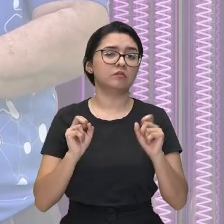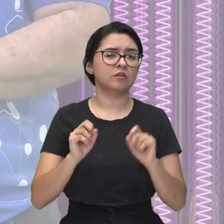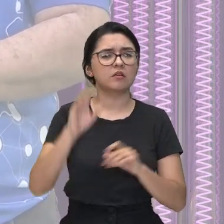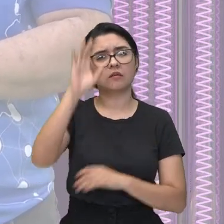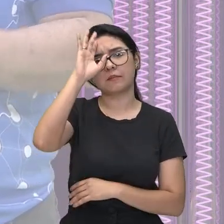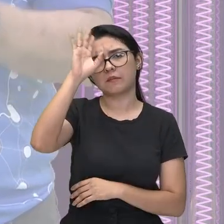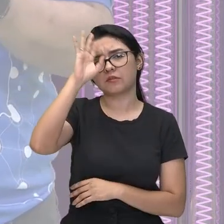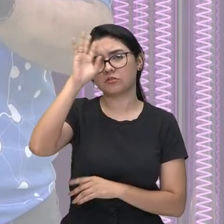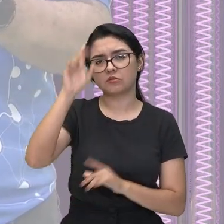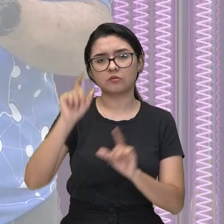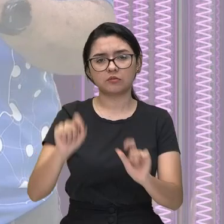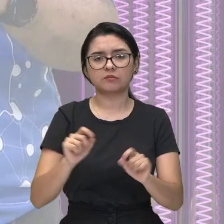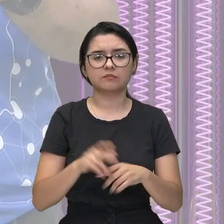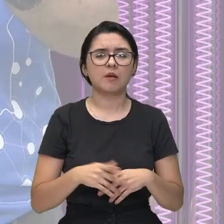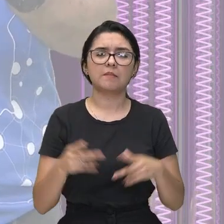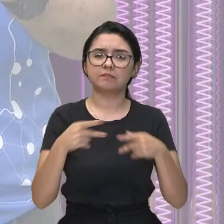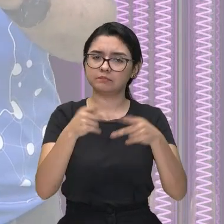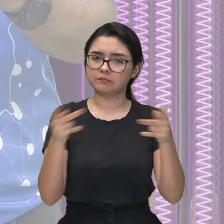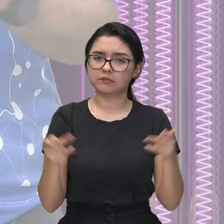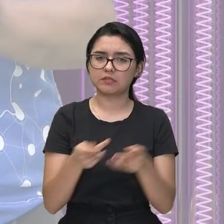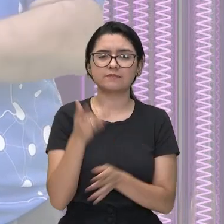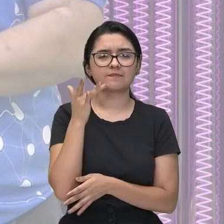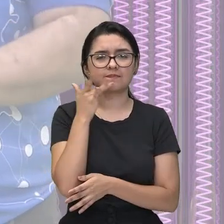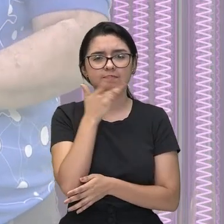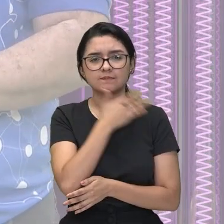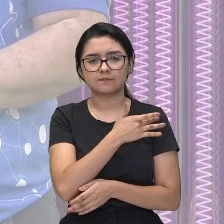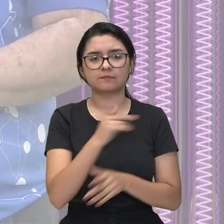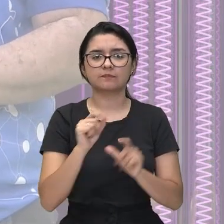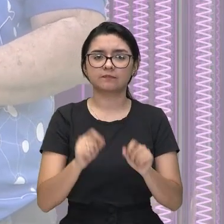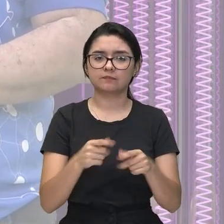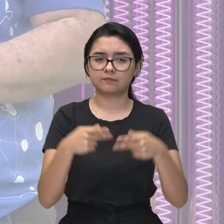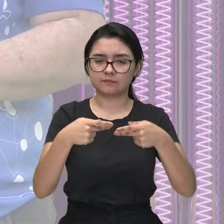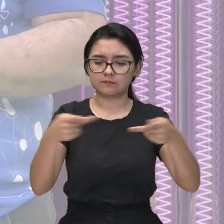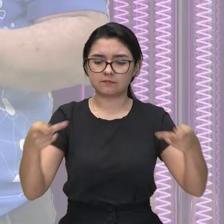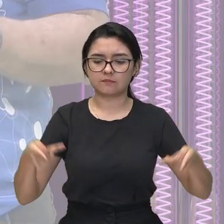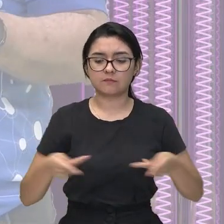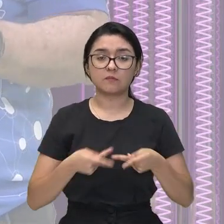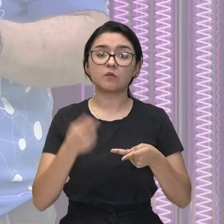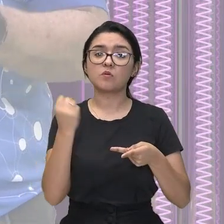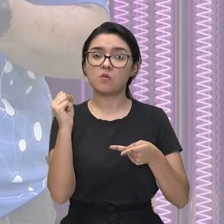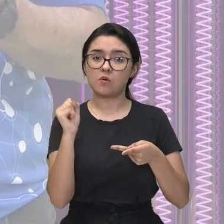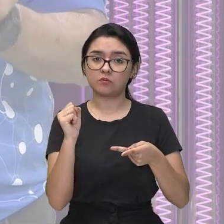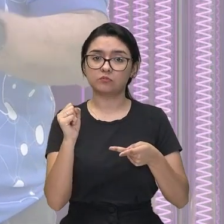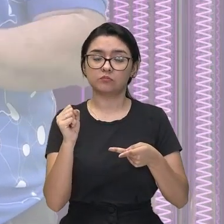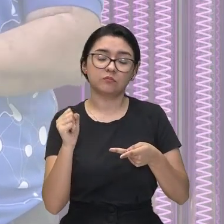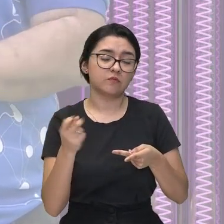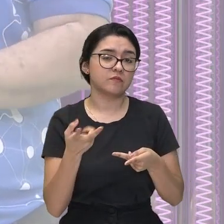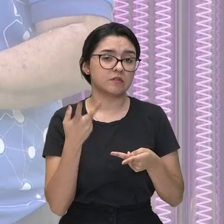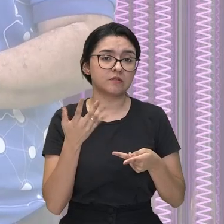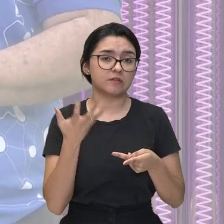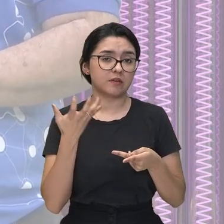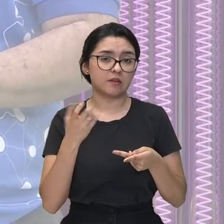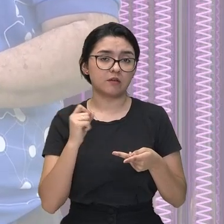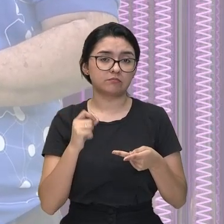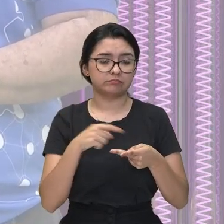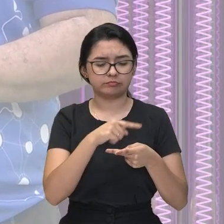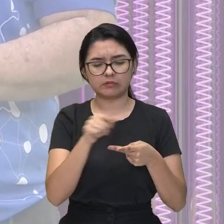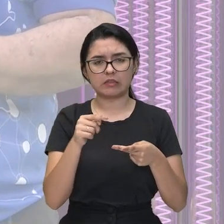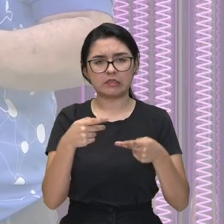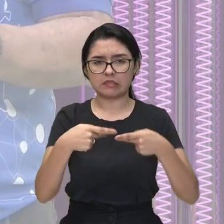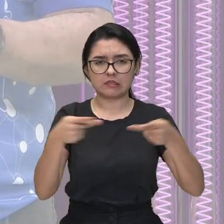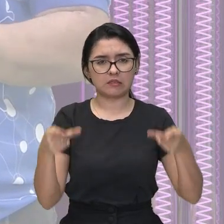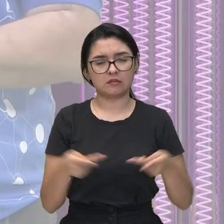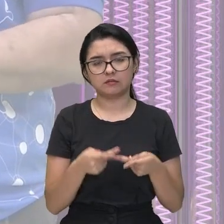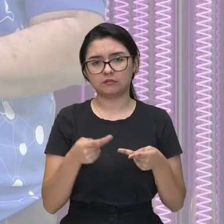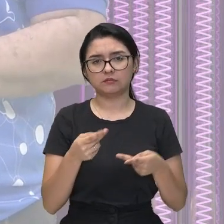uma pizza deliciosa dividida em 8 pedaços iguais, ó. E você comeu 3 pedaços. Imagina só